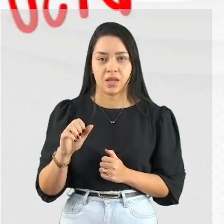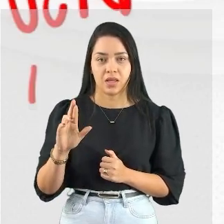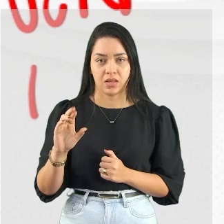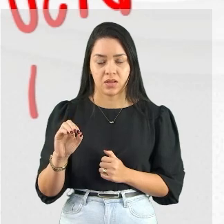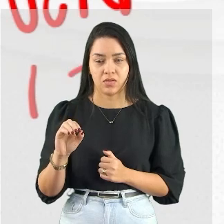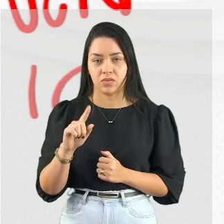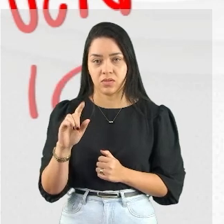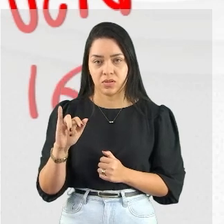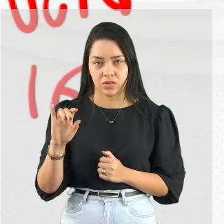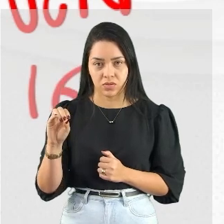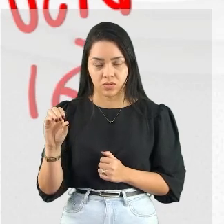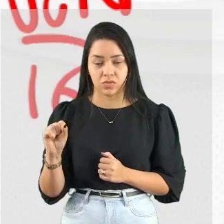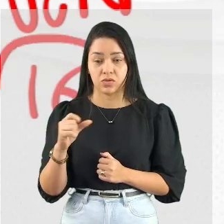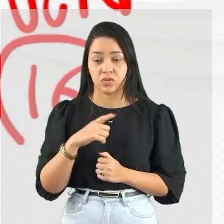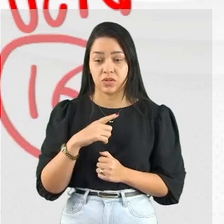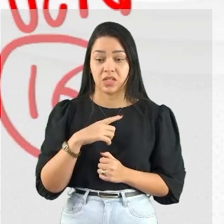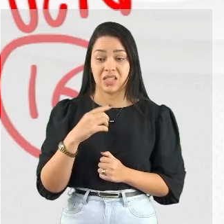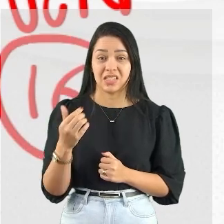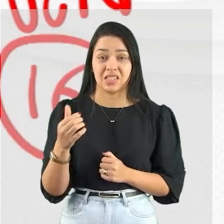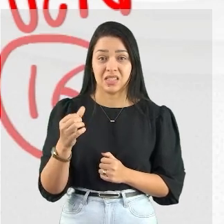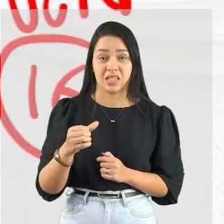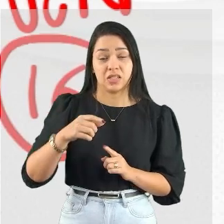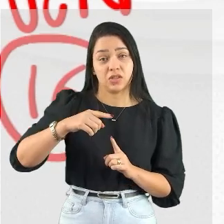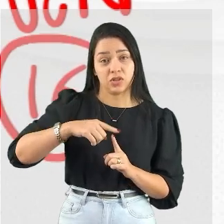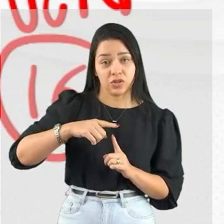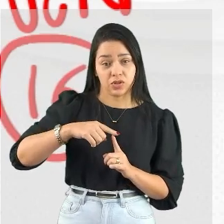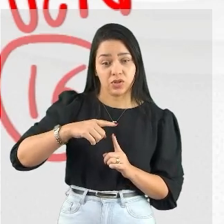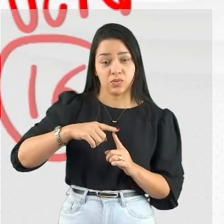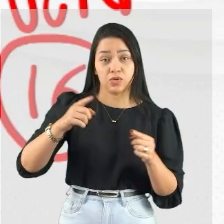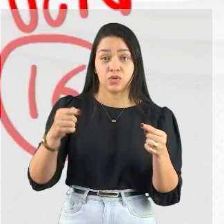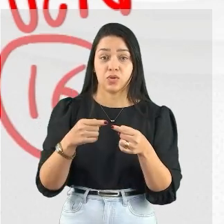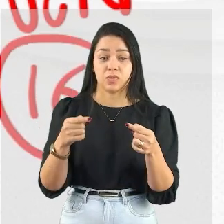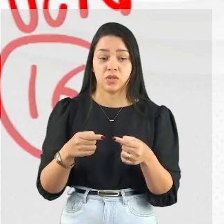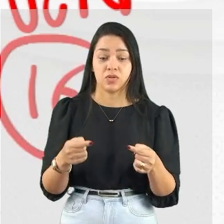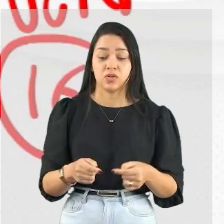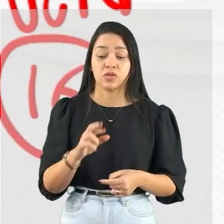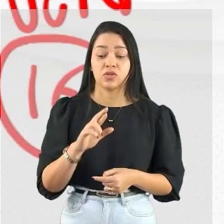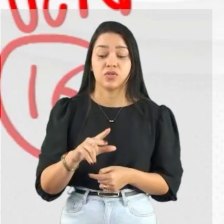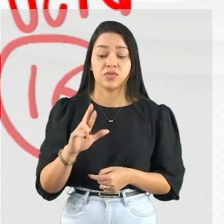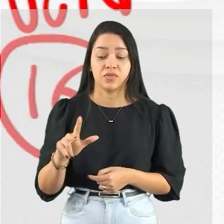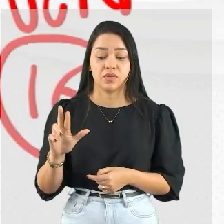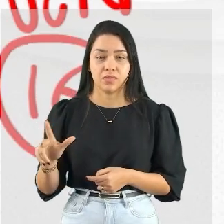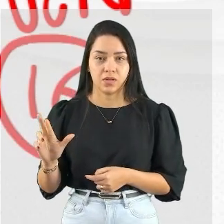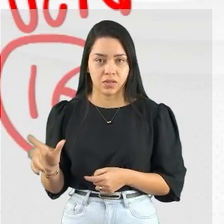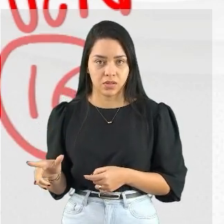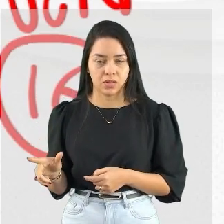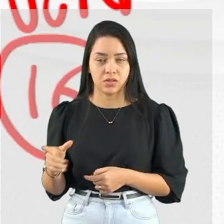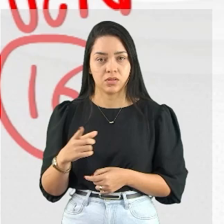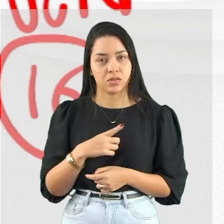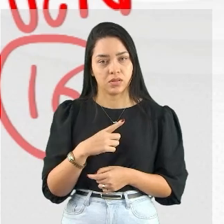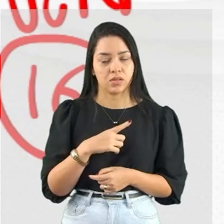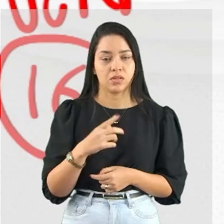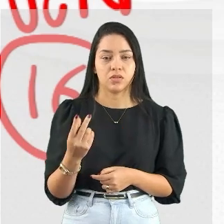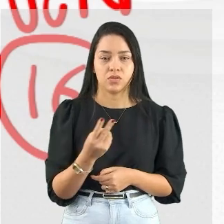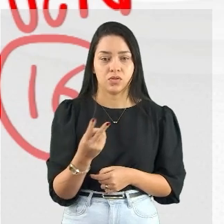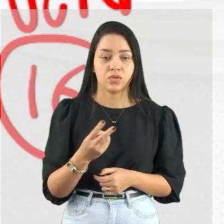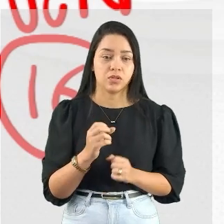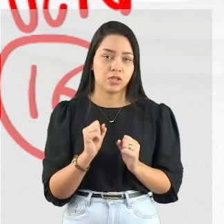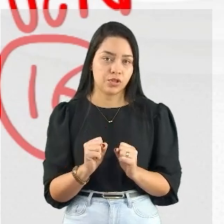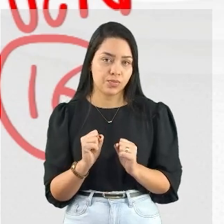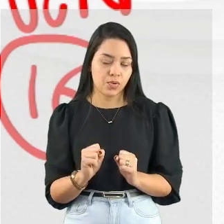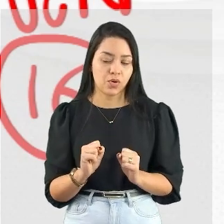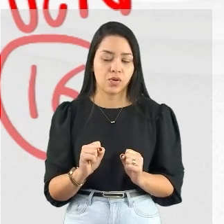Eu vou ter 16 possibilidades, combinações diferentes de gerar esses indivíduos, que podem